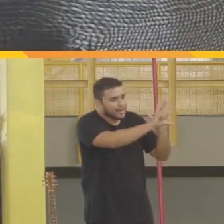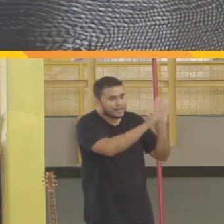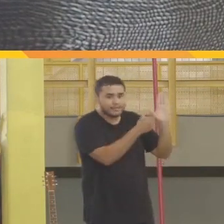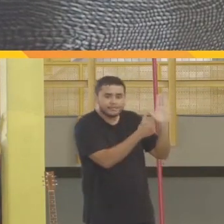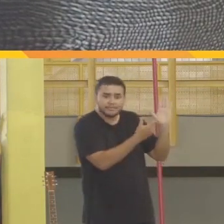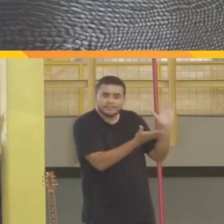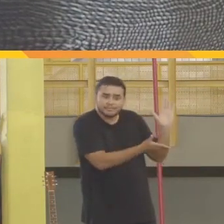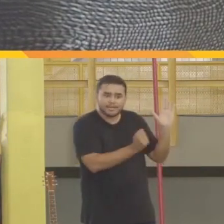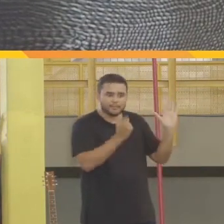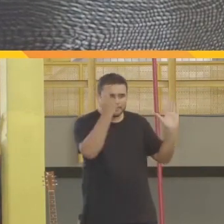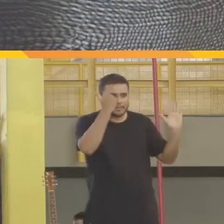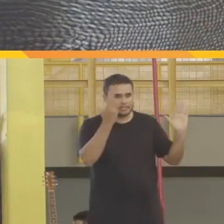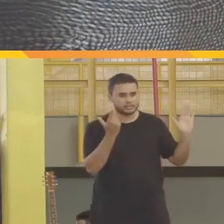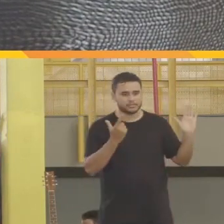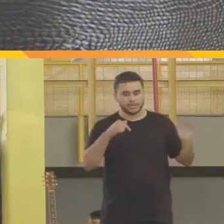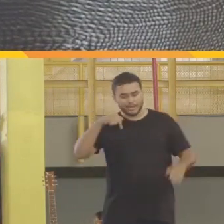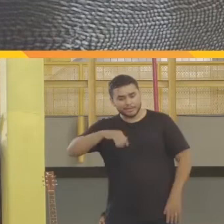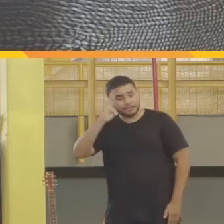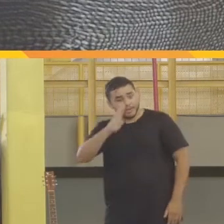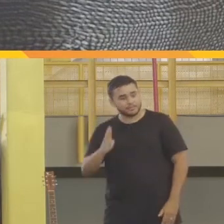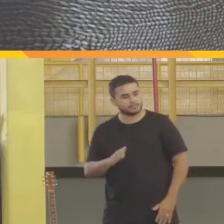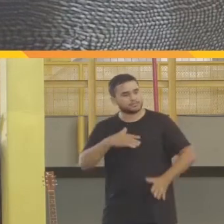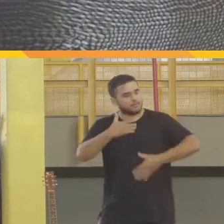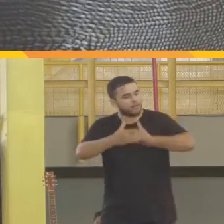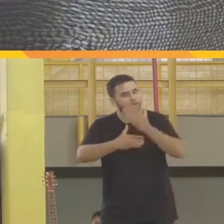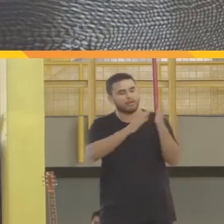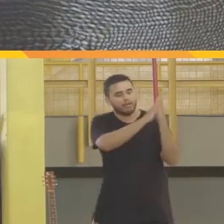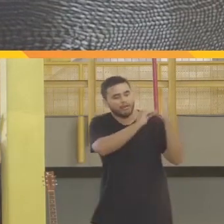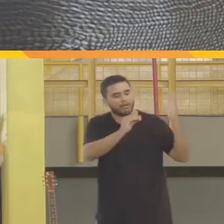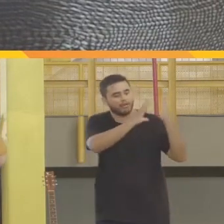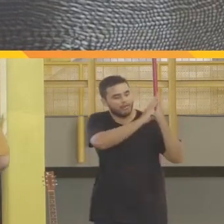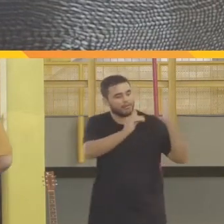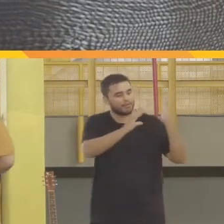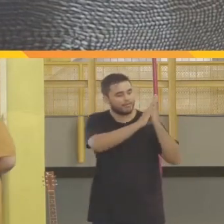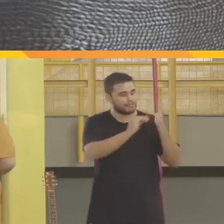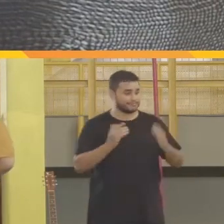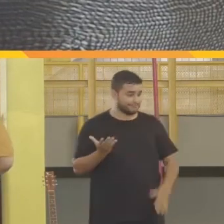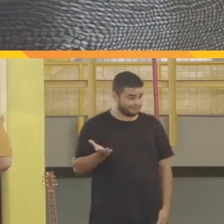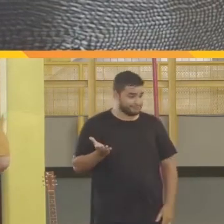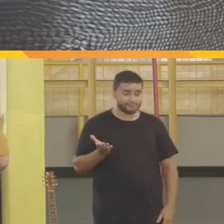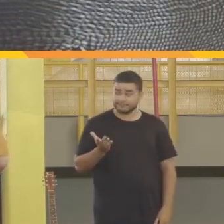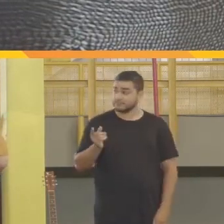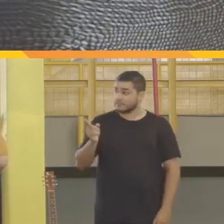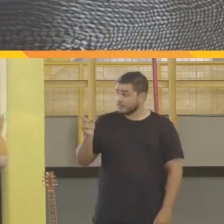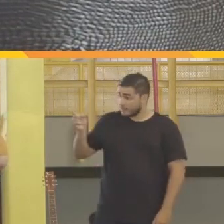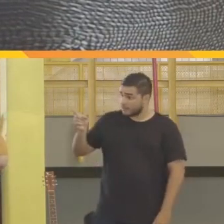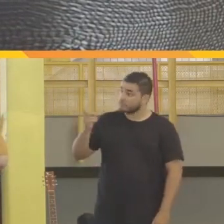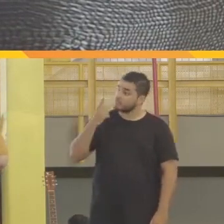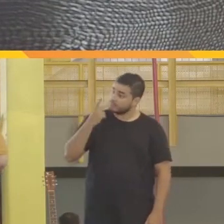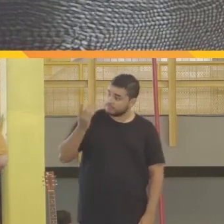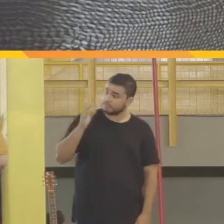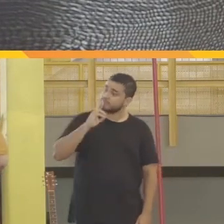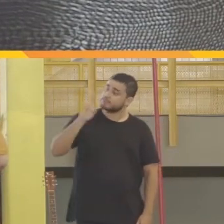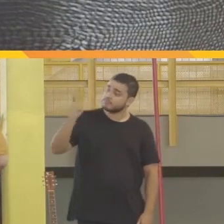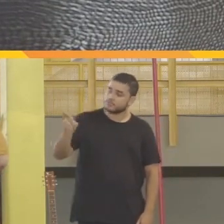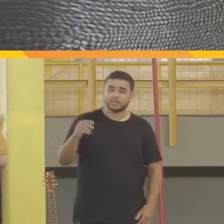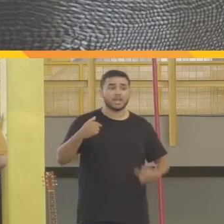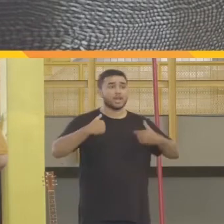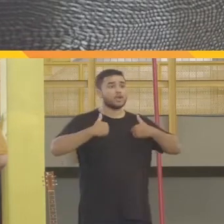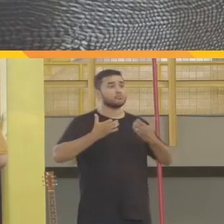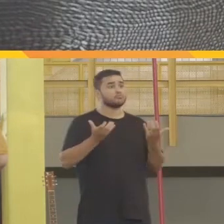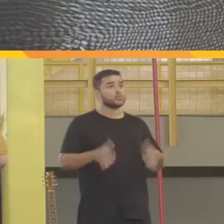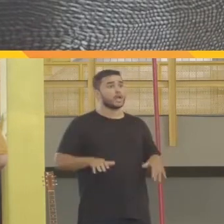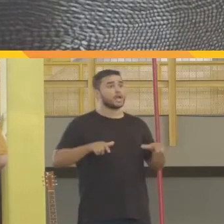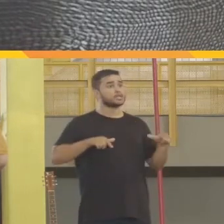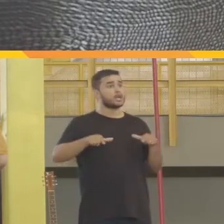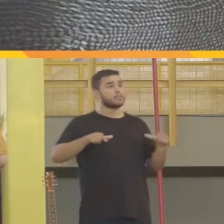das classes mais abastadas, das classes mais ricas, que era a do não querer trabalhar